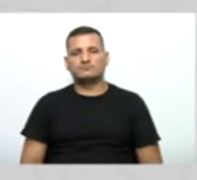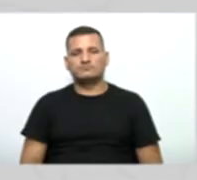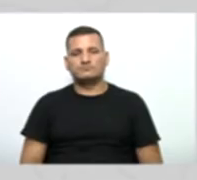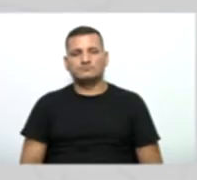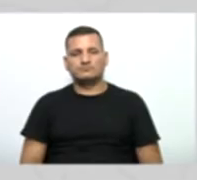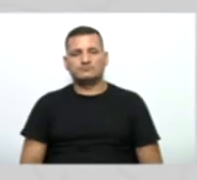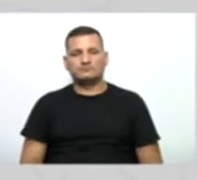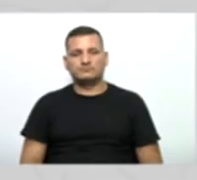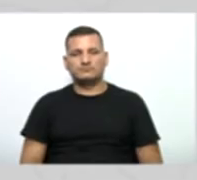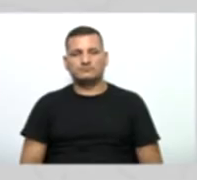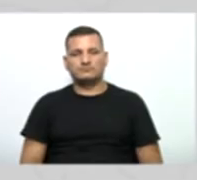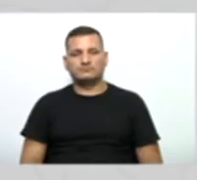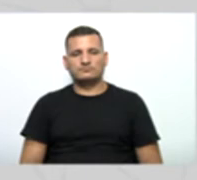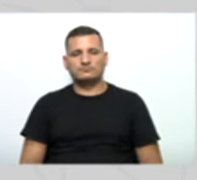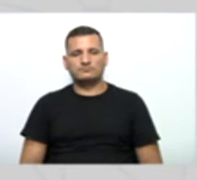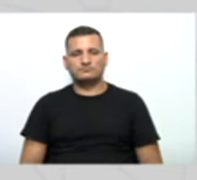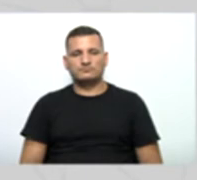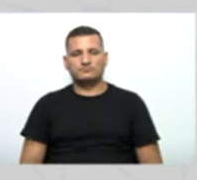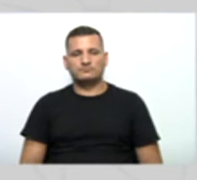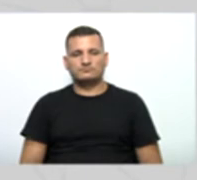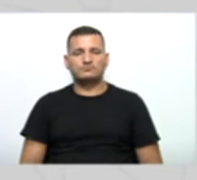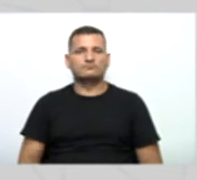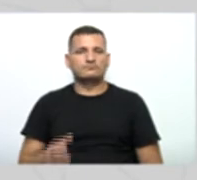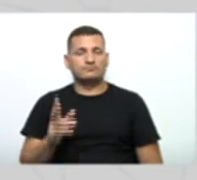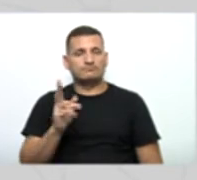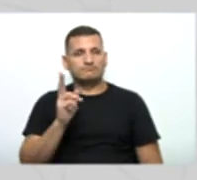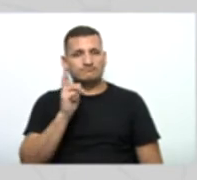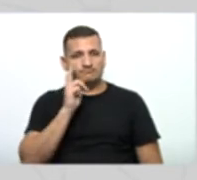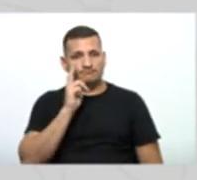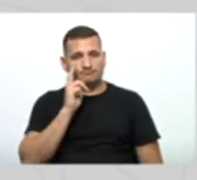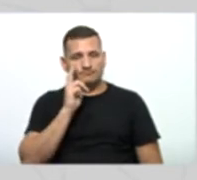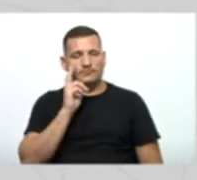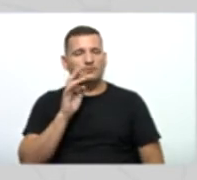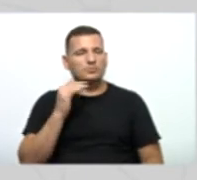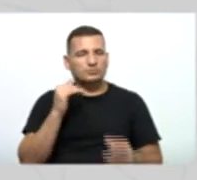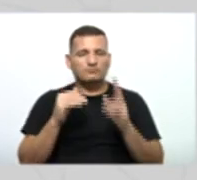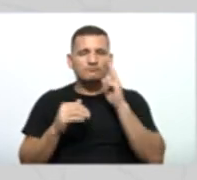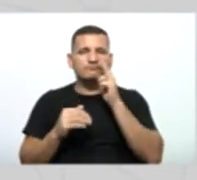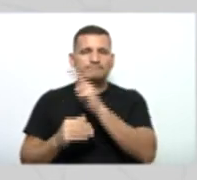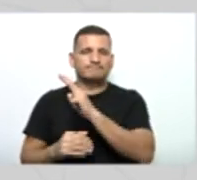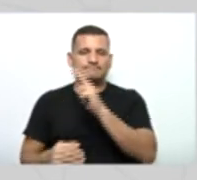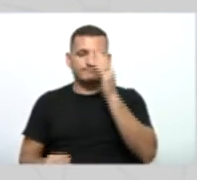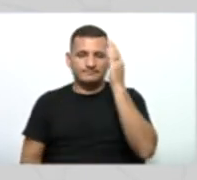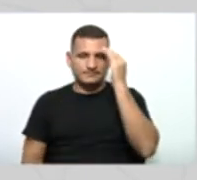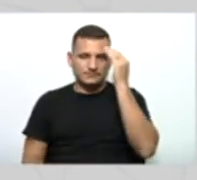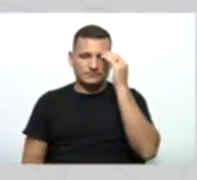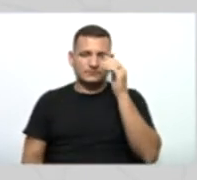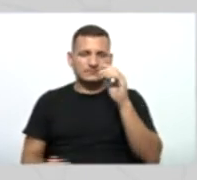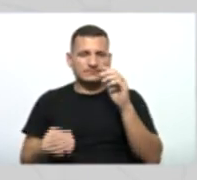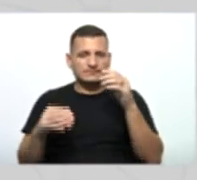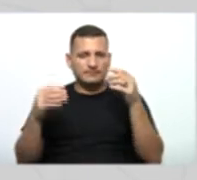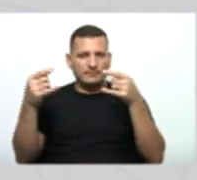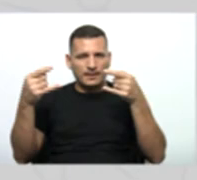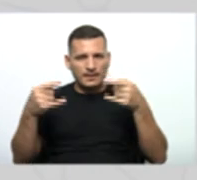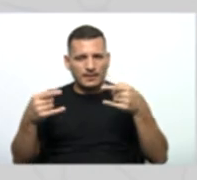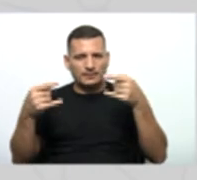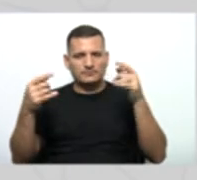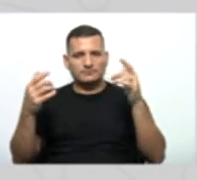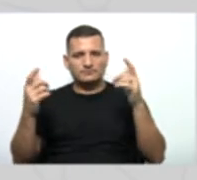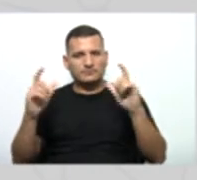pessoal, eu sei que está ficando um pouco mais difícil, né? A cada aula que passa, é normal, a programação é assim, a programação não